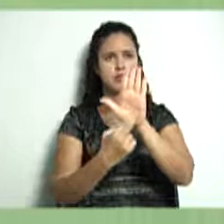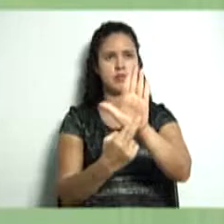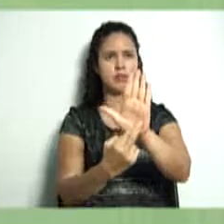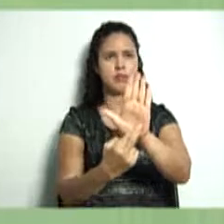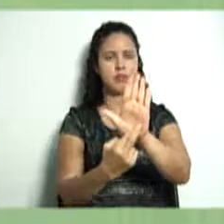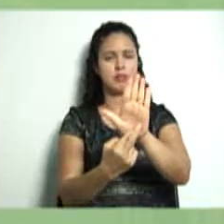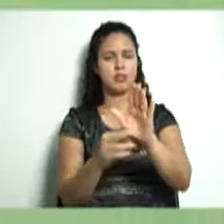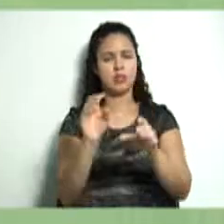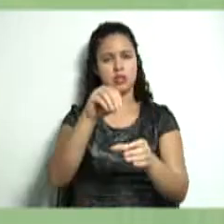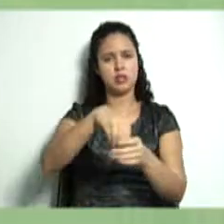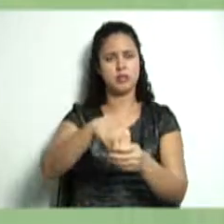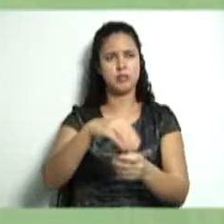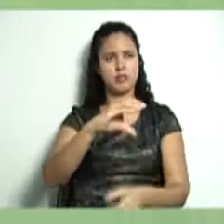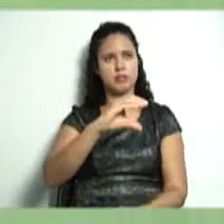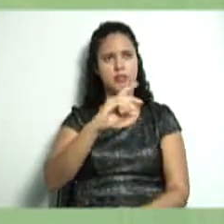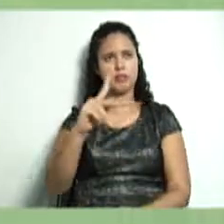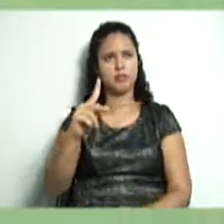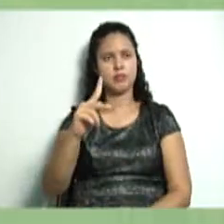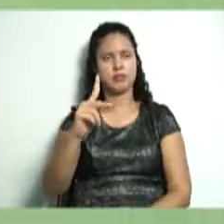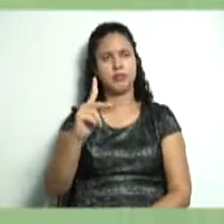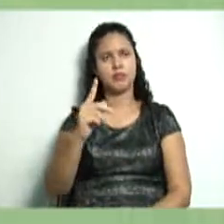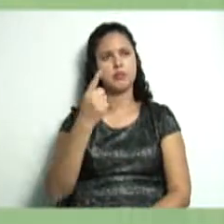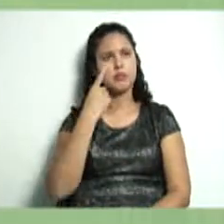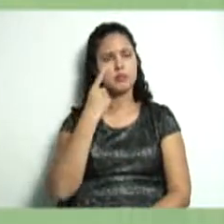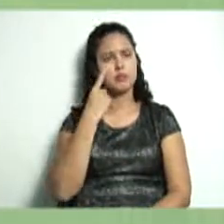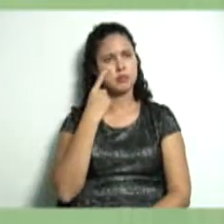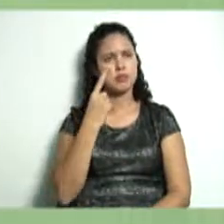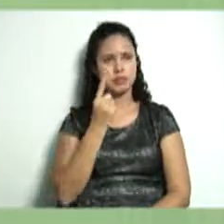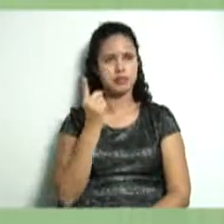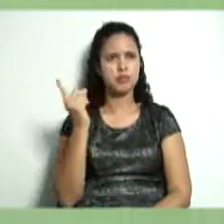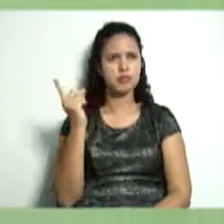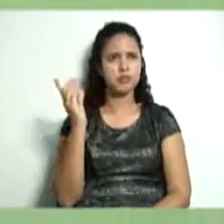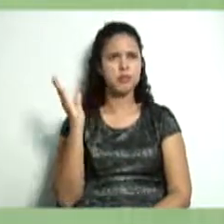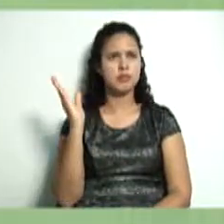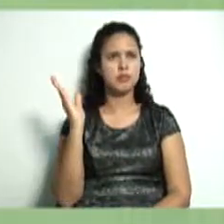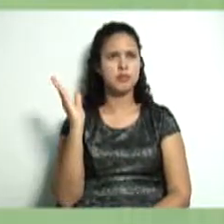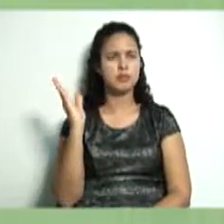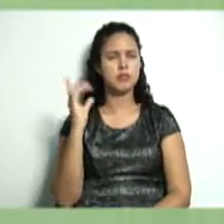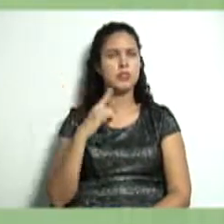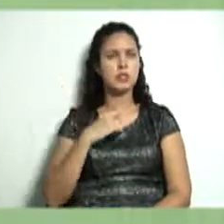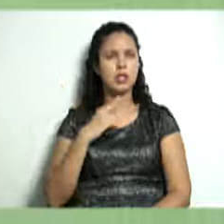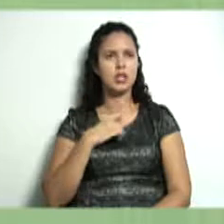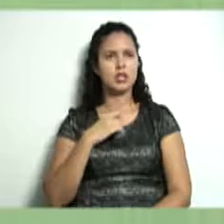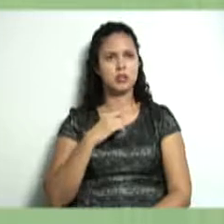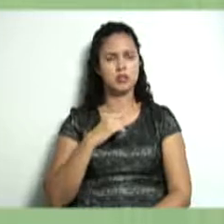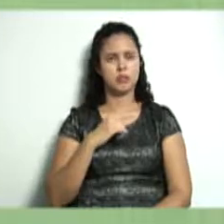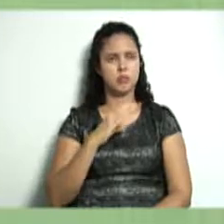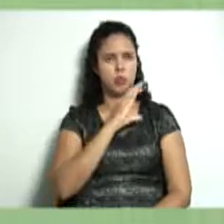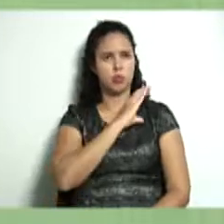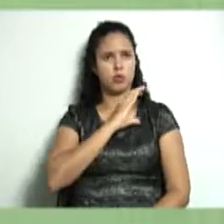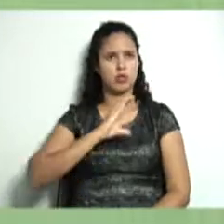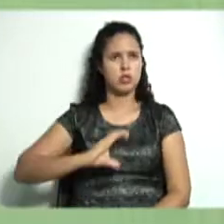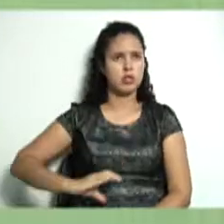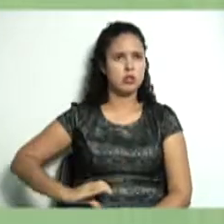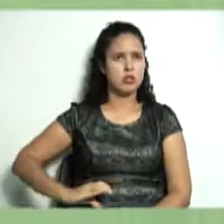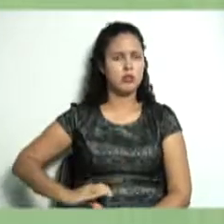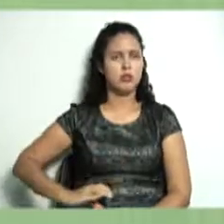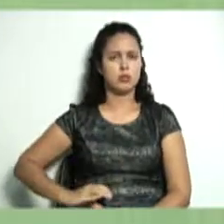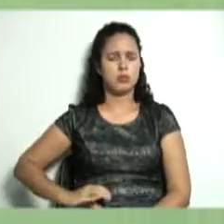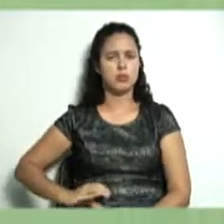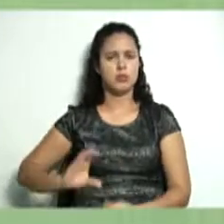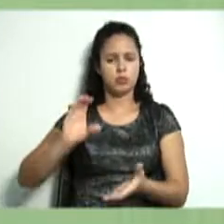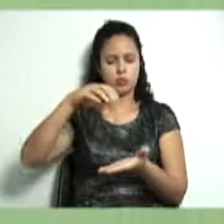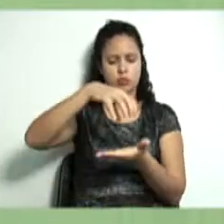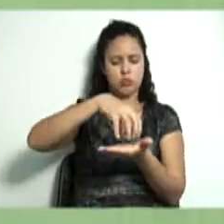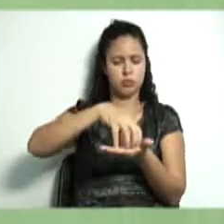de uma cooperativa. Então, nesse quadro social, nós temos coordenadores de núcleo, seriam